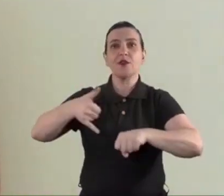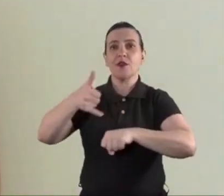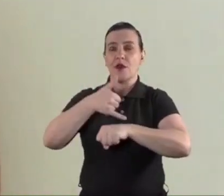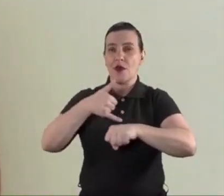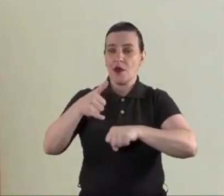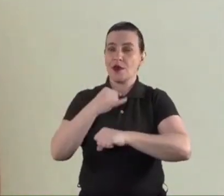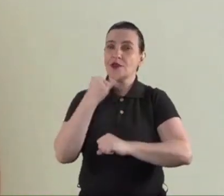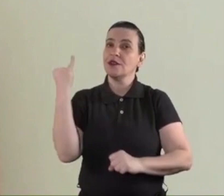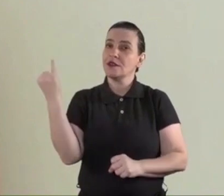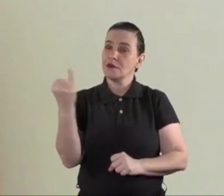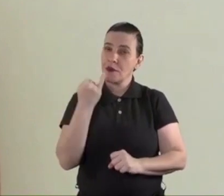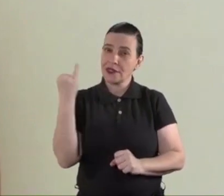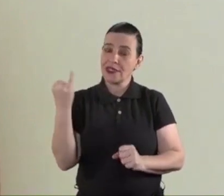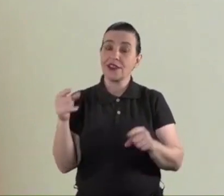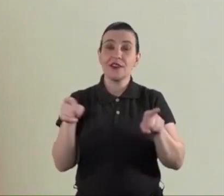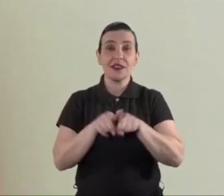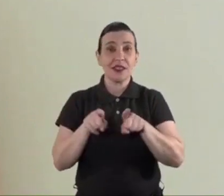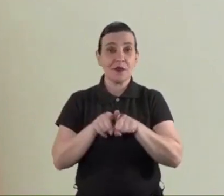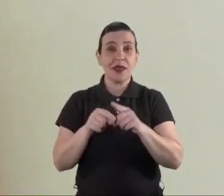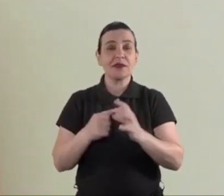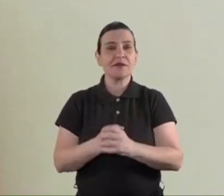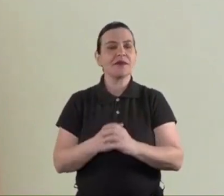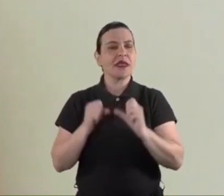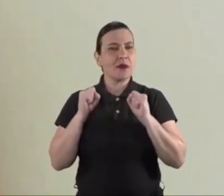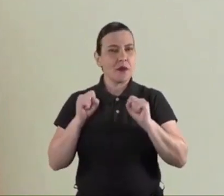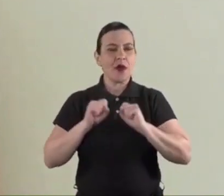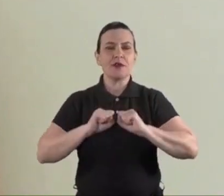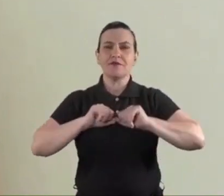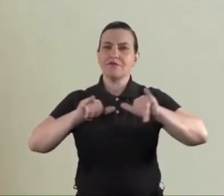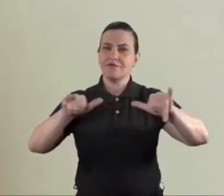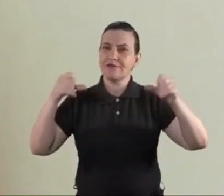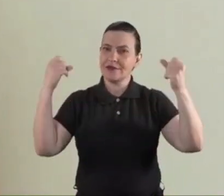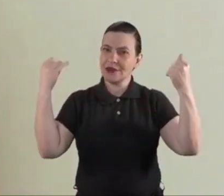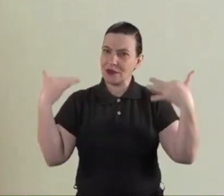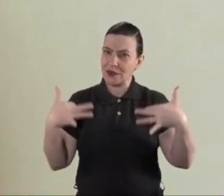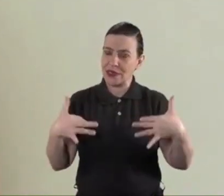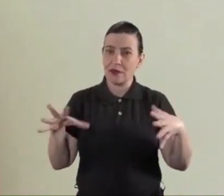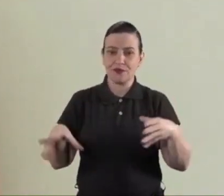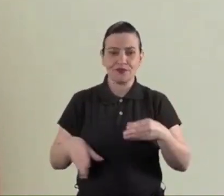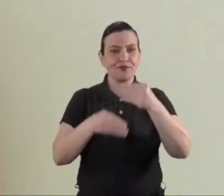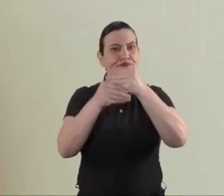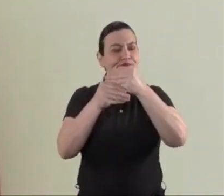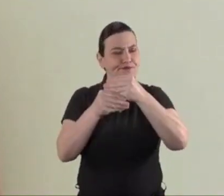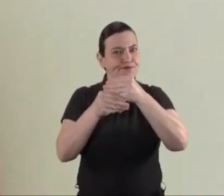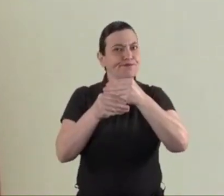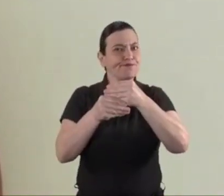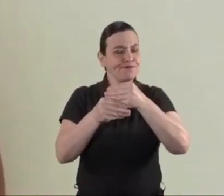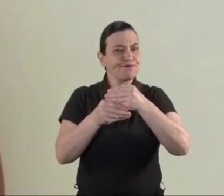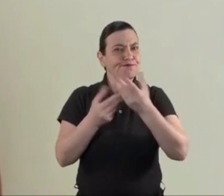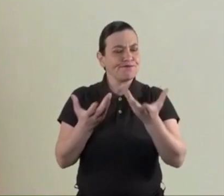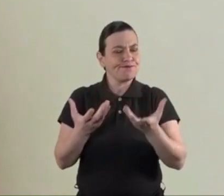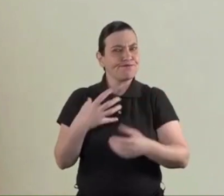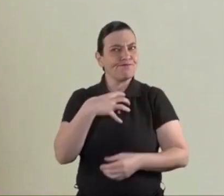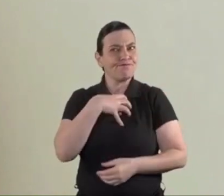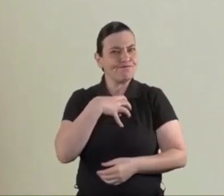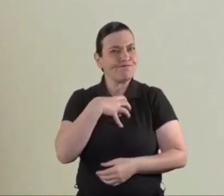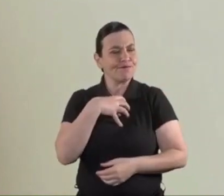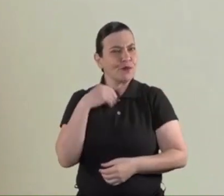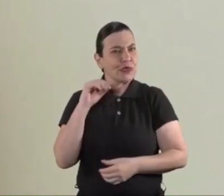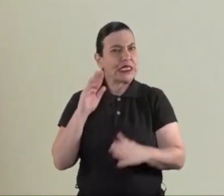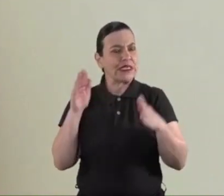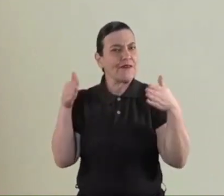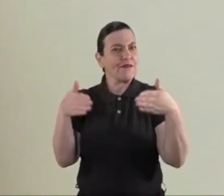essenciais. E posso dizer que com isso tem agregado muito. A gente